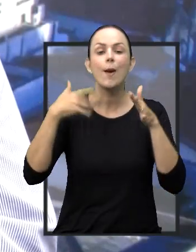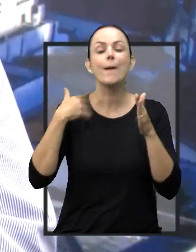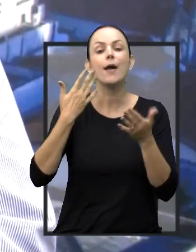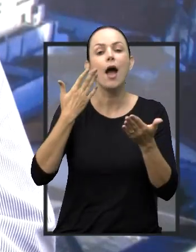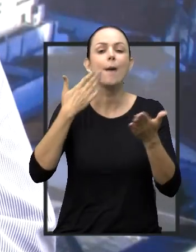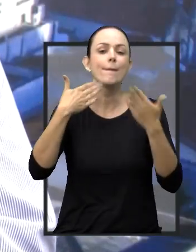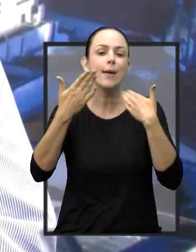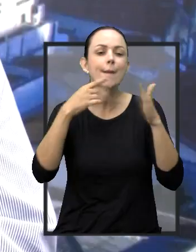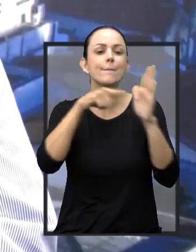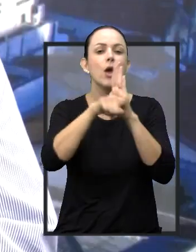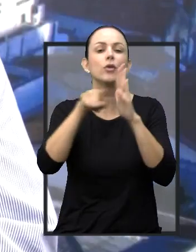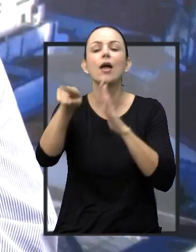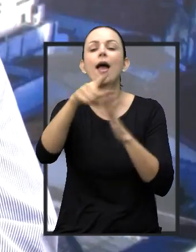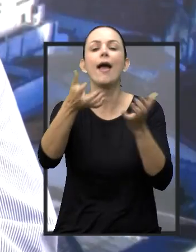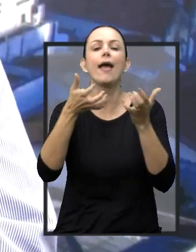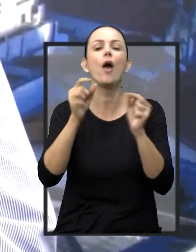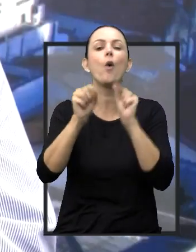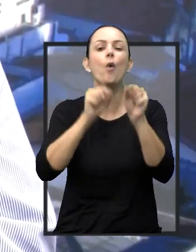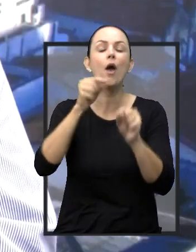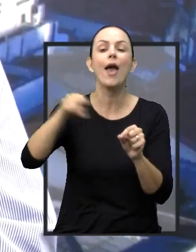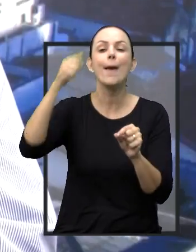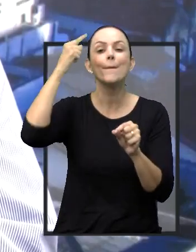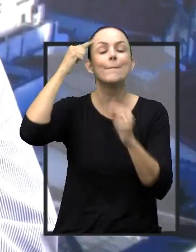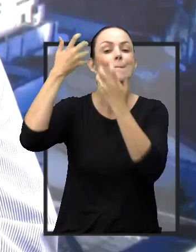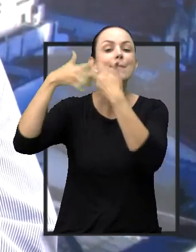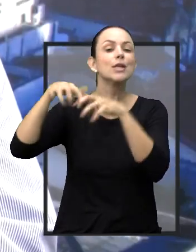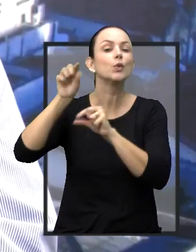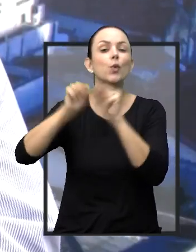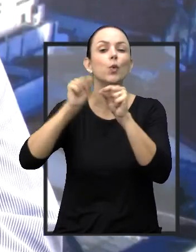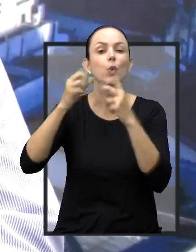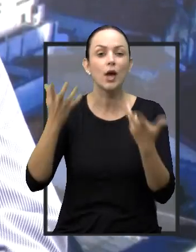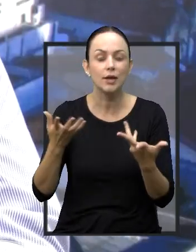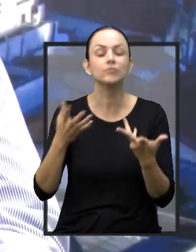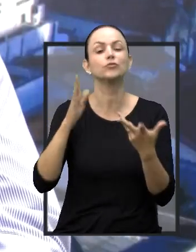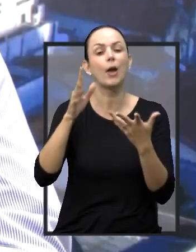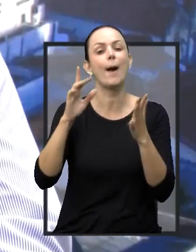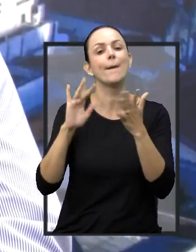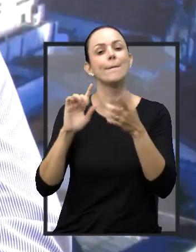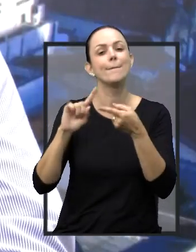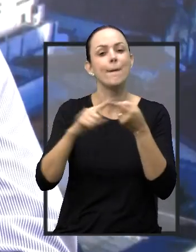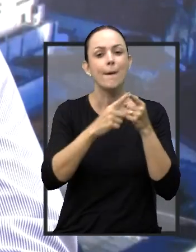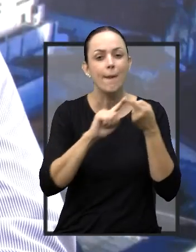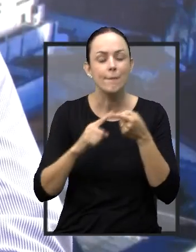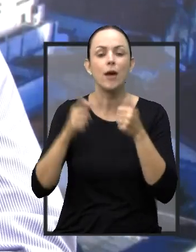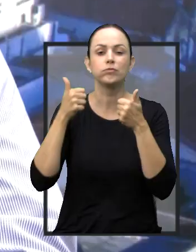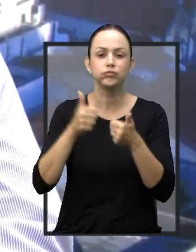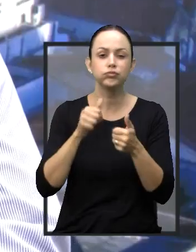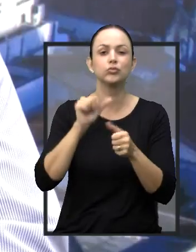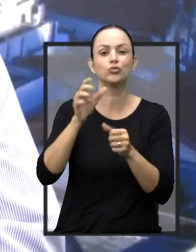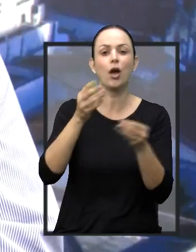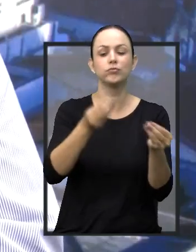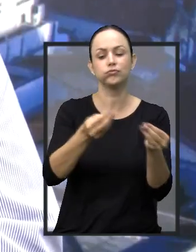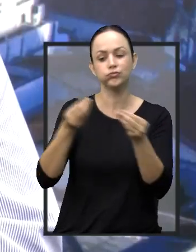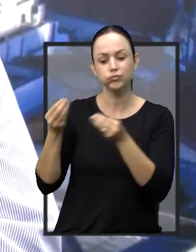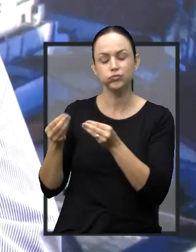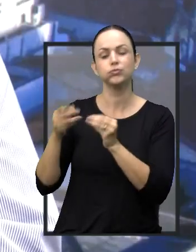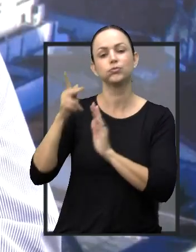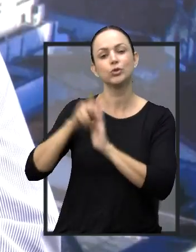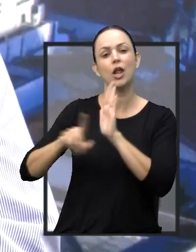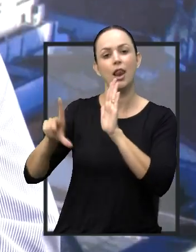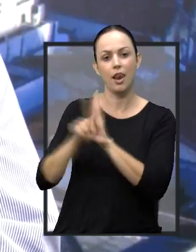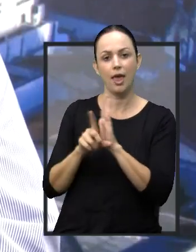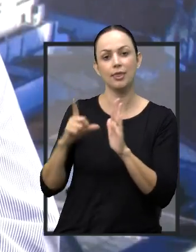pensam. E dessa audiência nós saímos com encaminhamento, e esse encaminhamento então vira um projeto de lei que está em tramitação pela